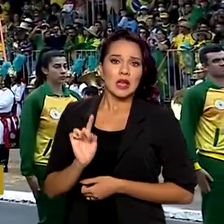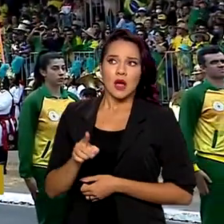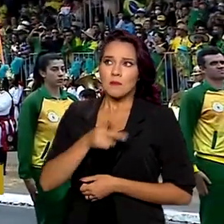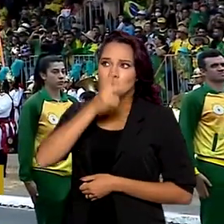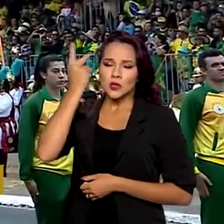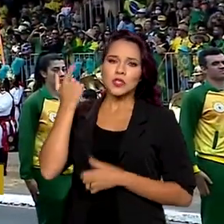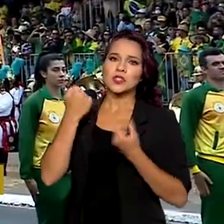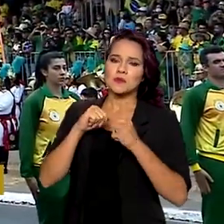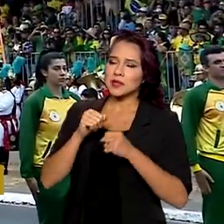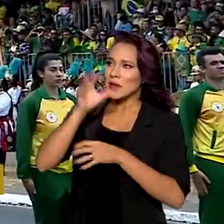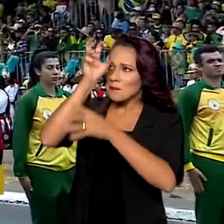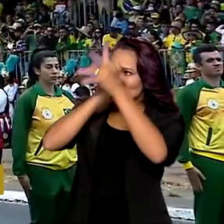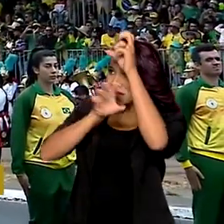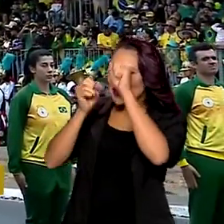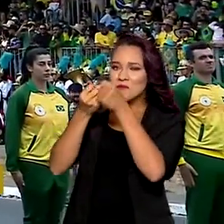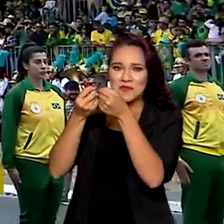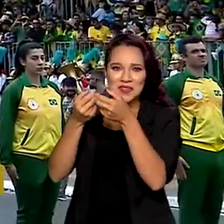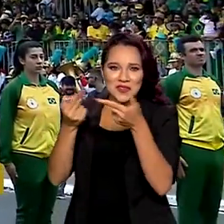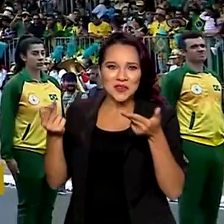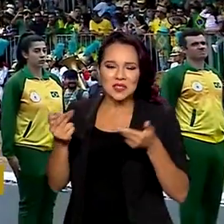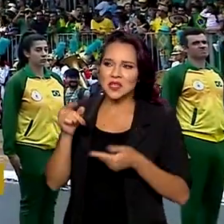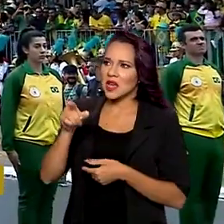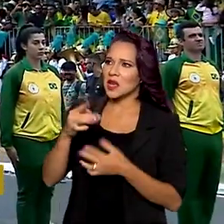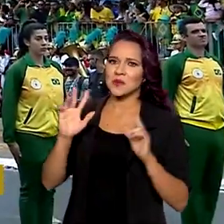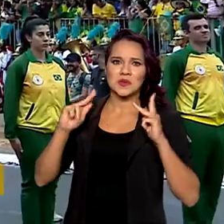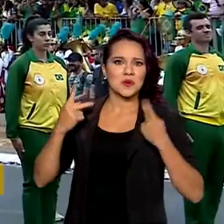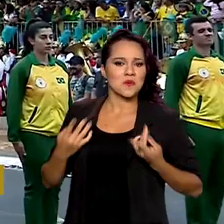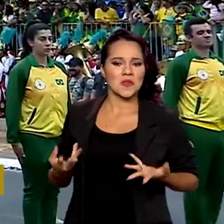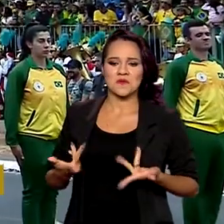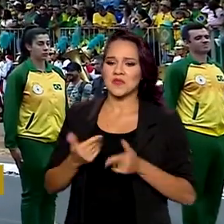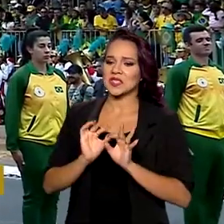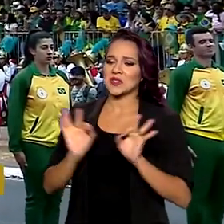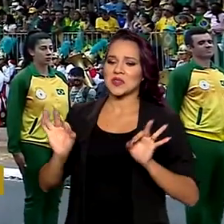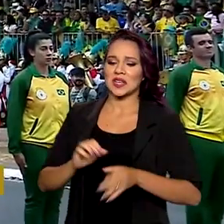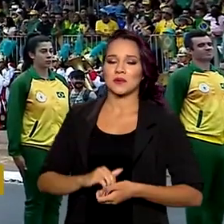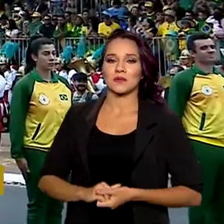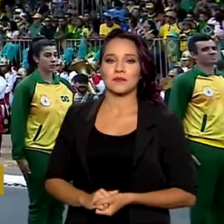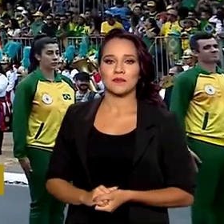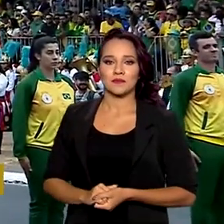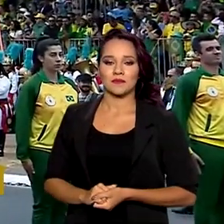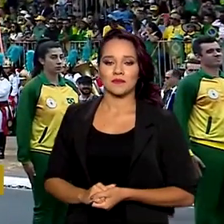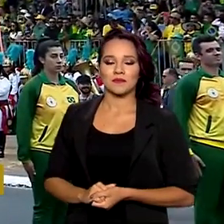alguém que a gente tem que aprender muito, né? Um ser humano sensacional, né?